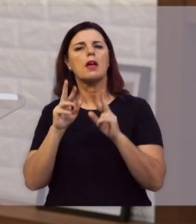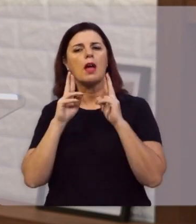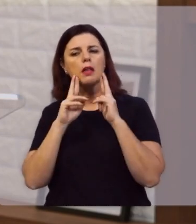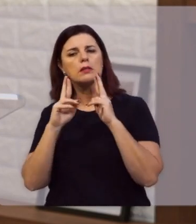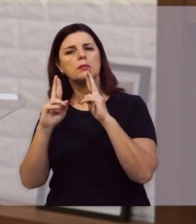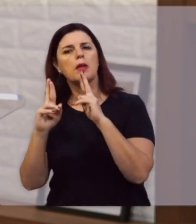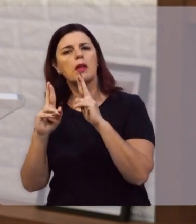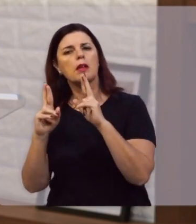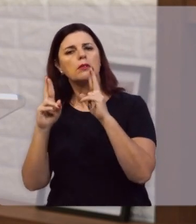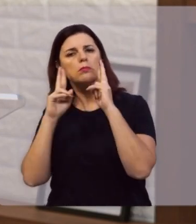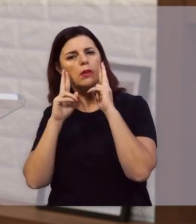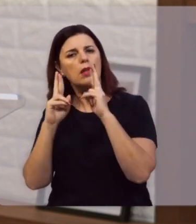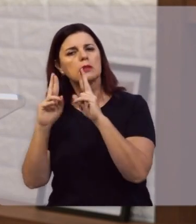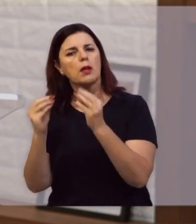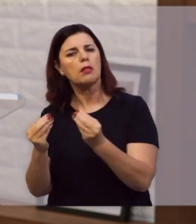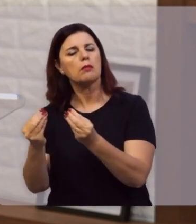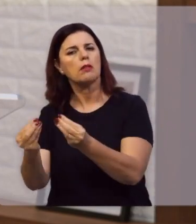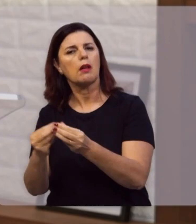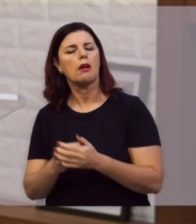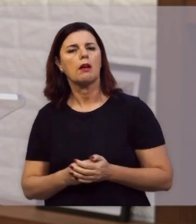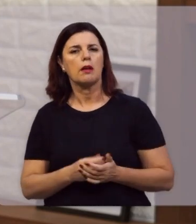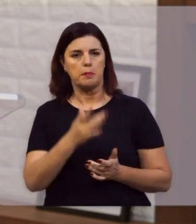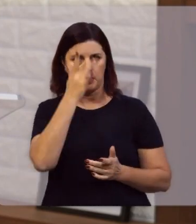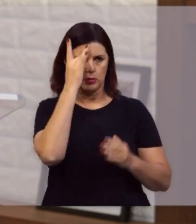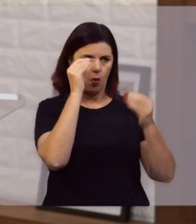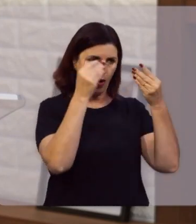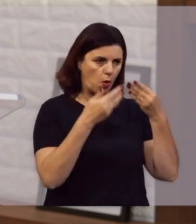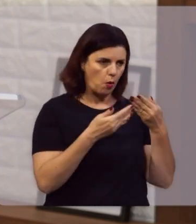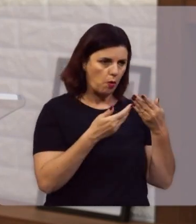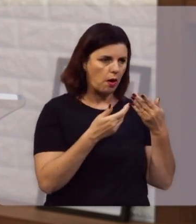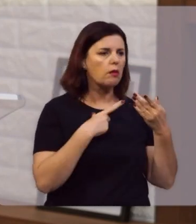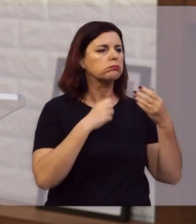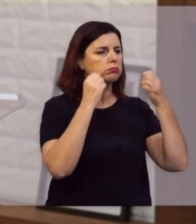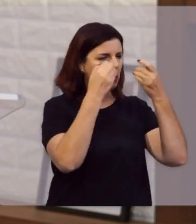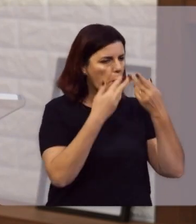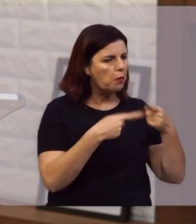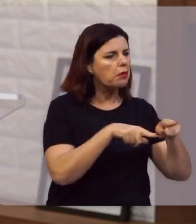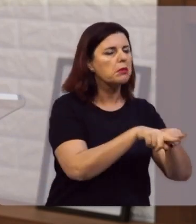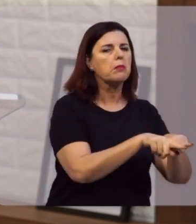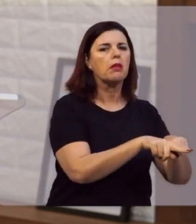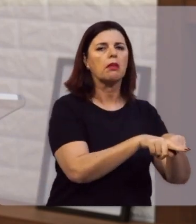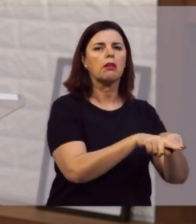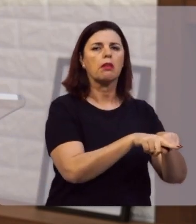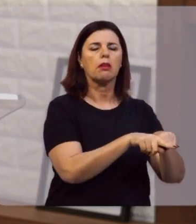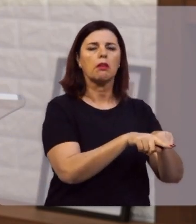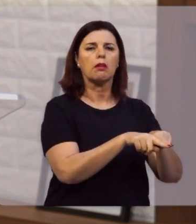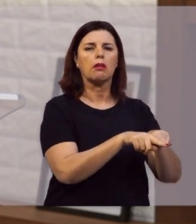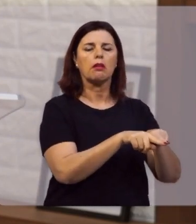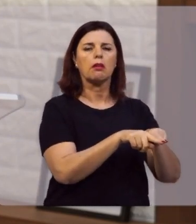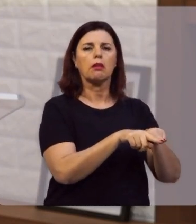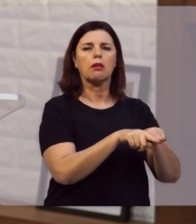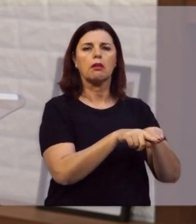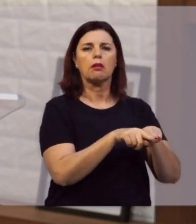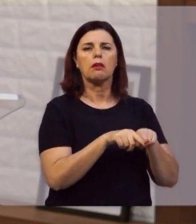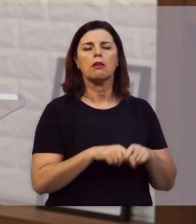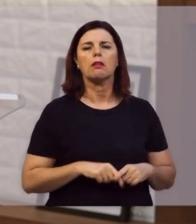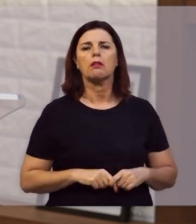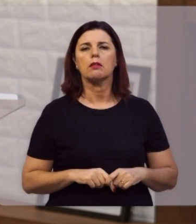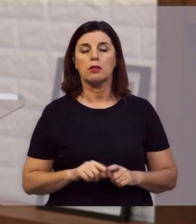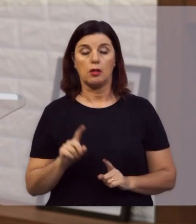quem respeito a quem honra honra ou seja